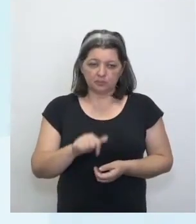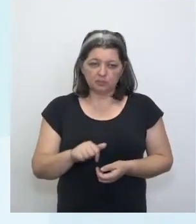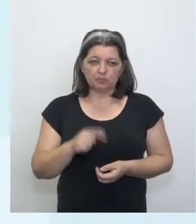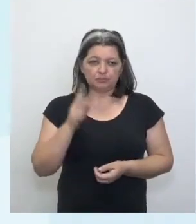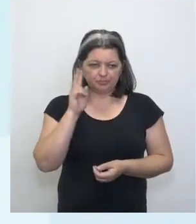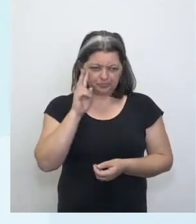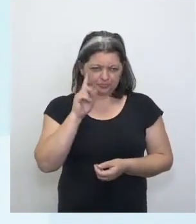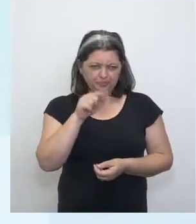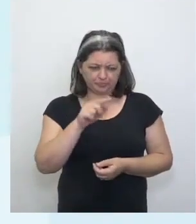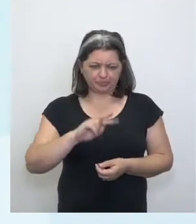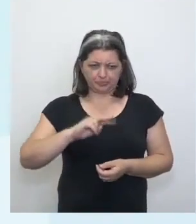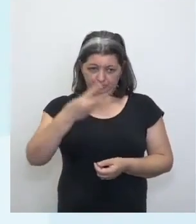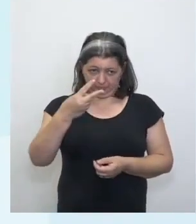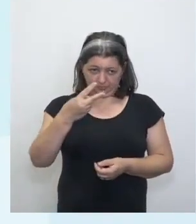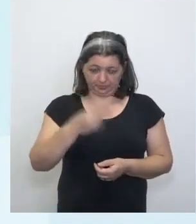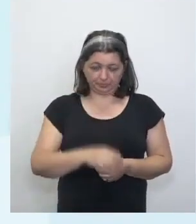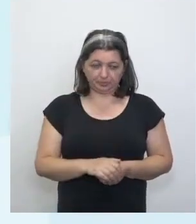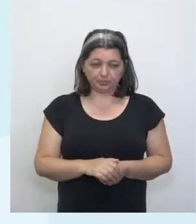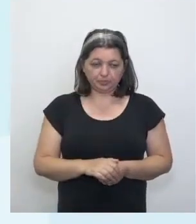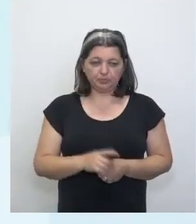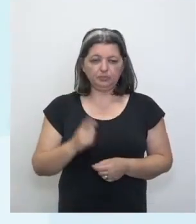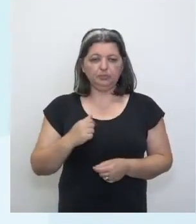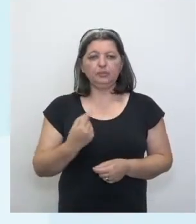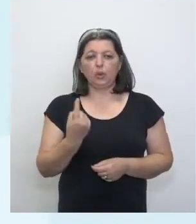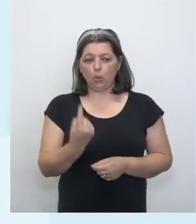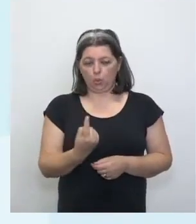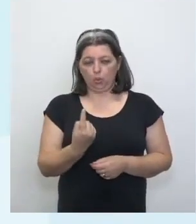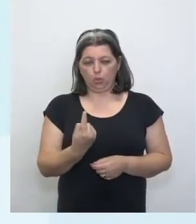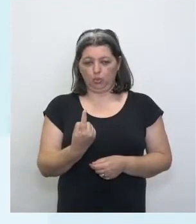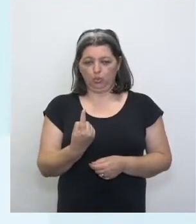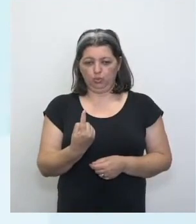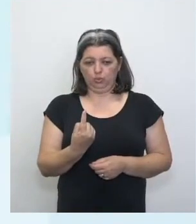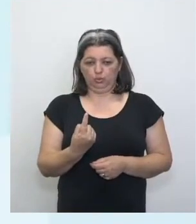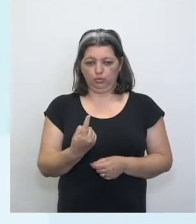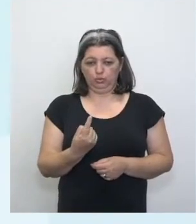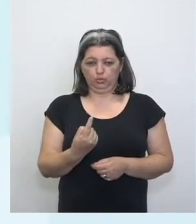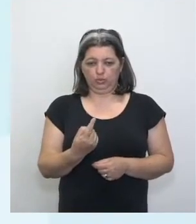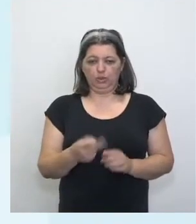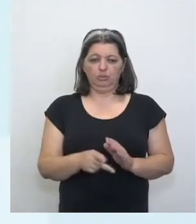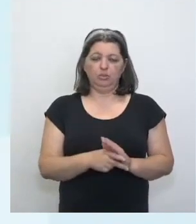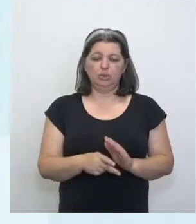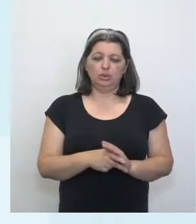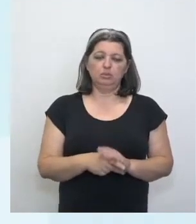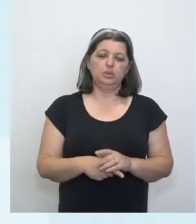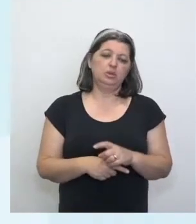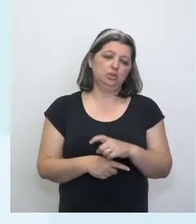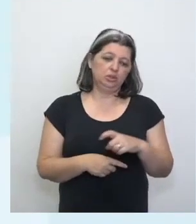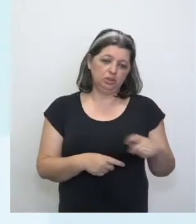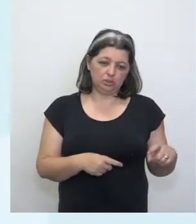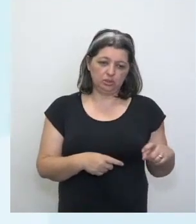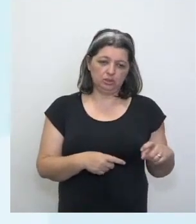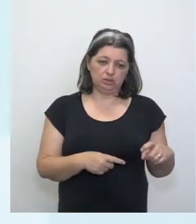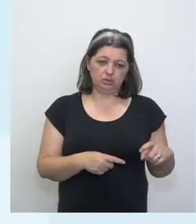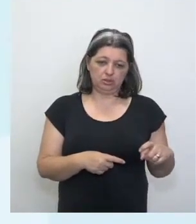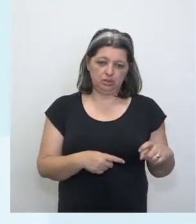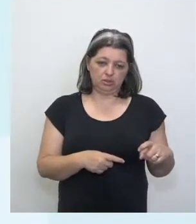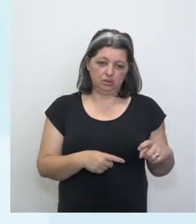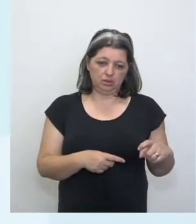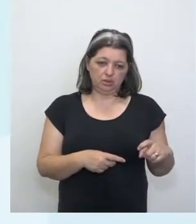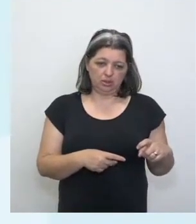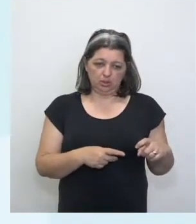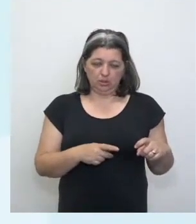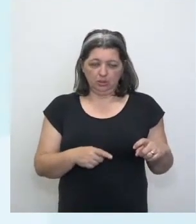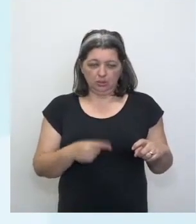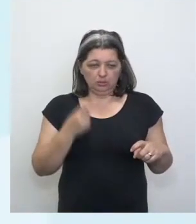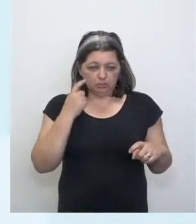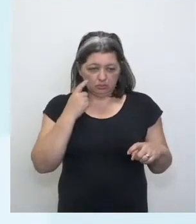grau 2? Esse polinômio vai ter grau 1. Quer dizer que esse primeiro número vai multiplicar o x e esse segundo número vai ser independente. Então, a